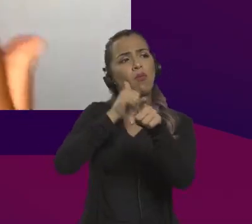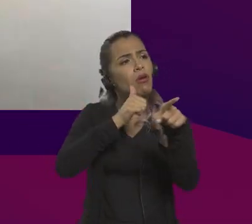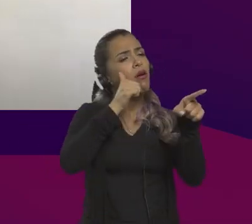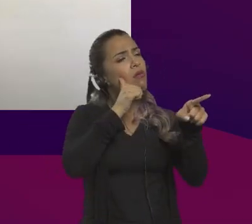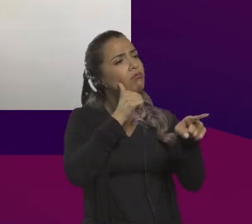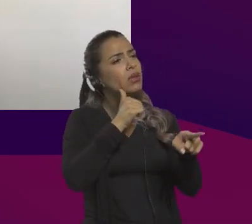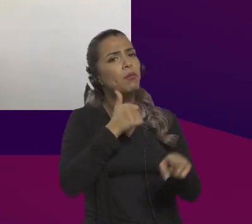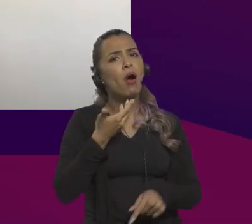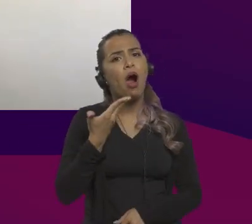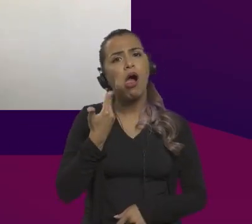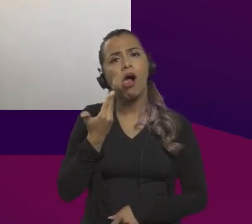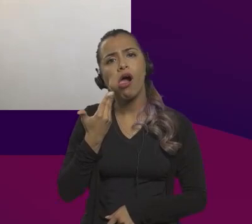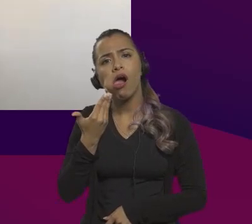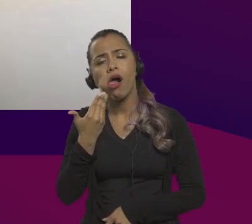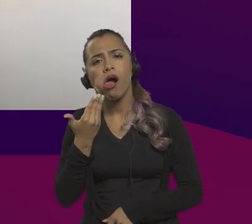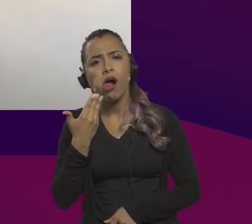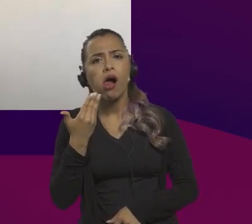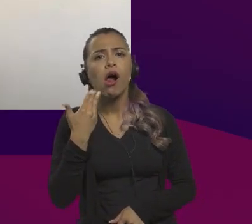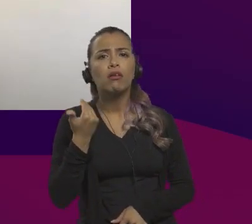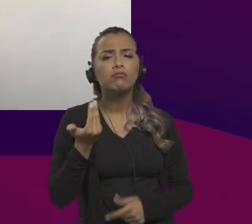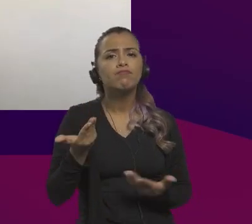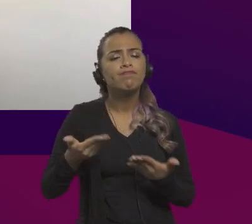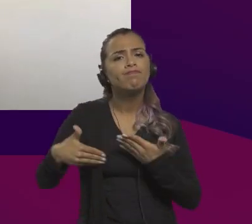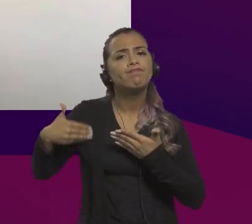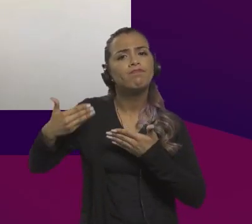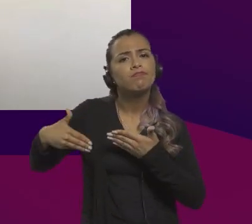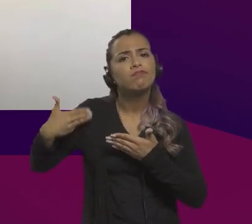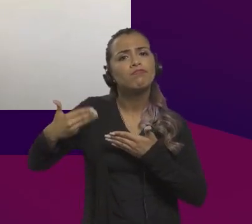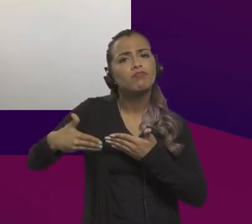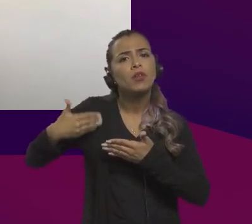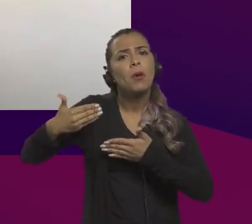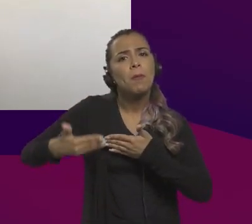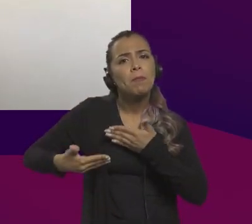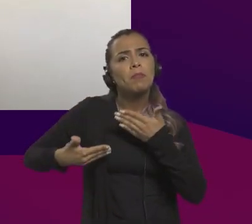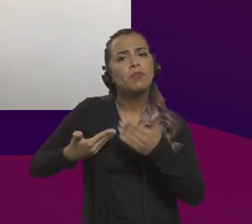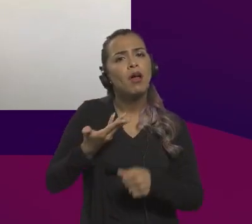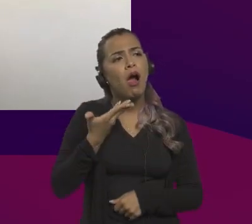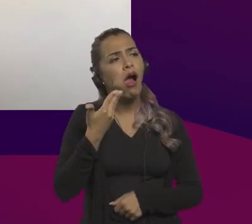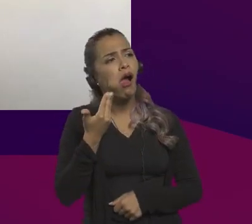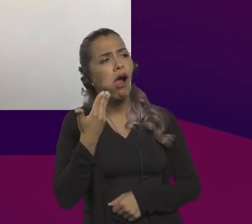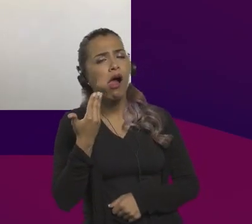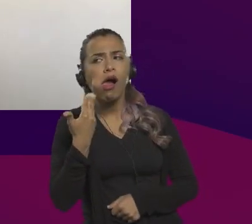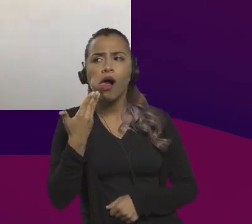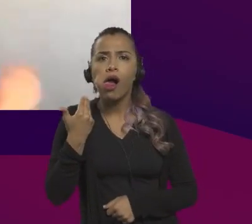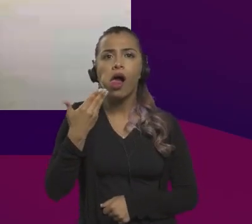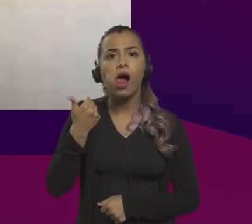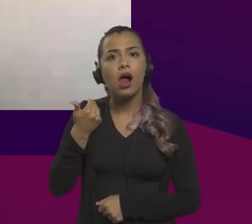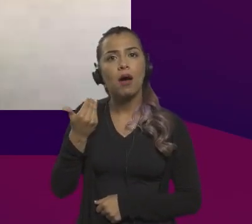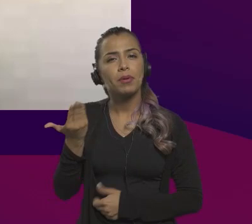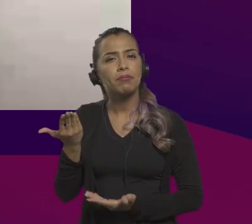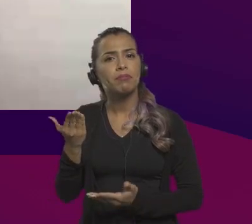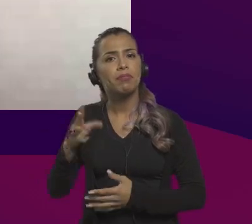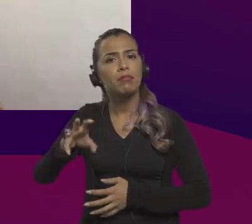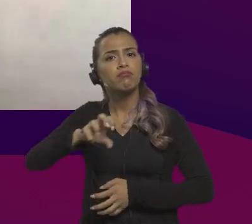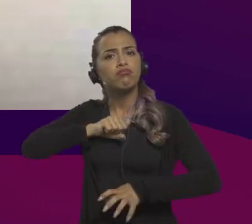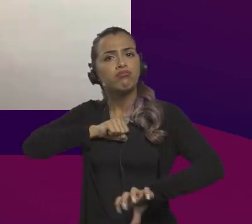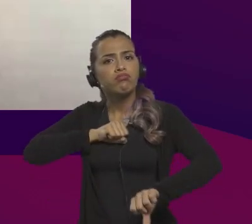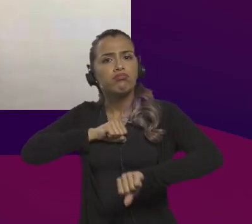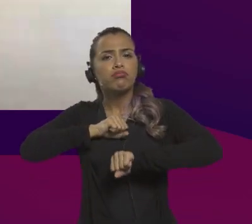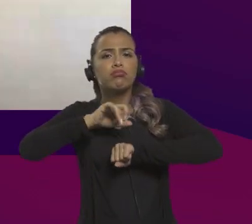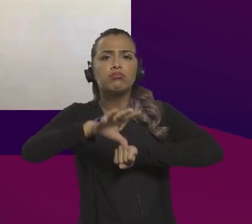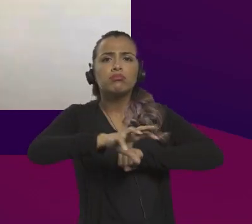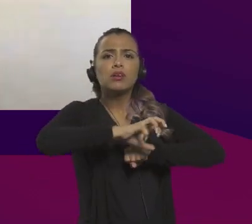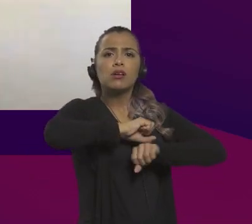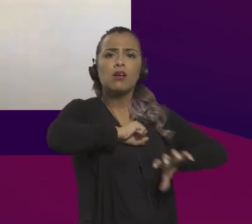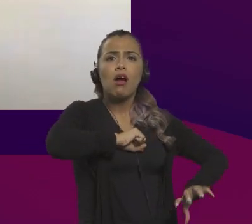suas vivências e passando o que elas viviam e tudo mais, que eu comecei a entender, olhar melhor